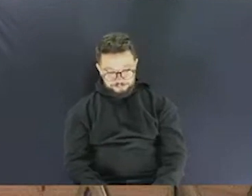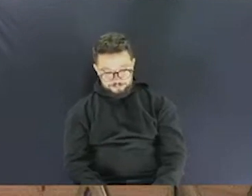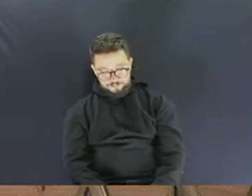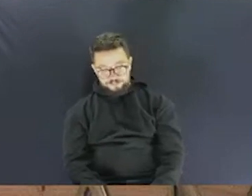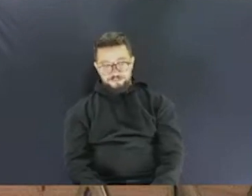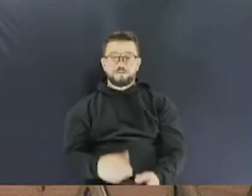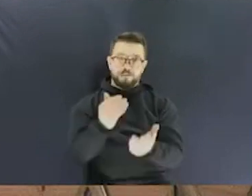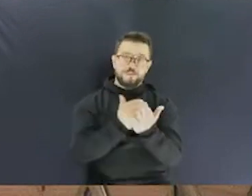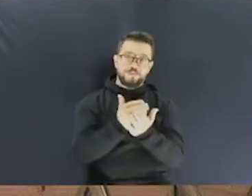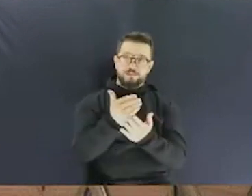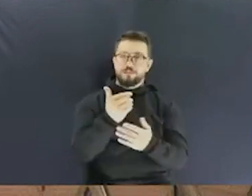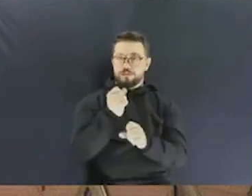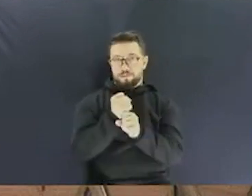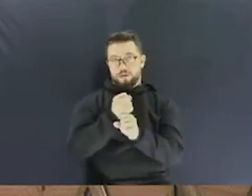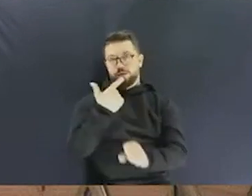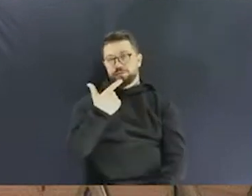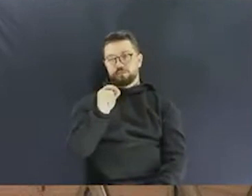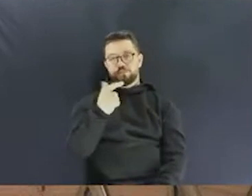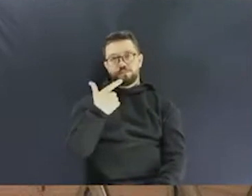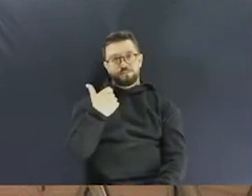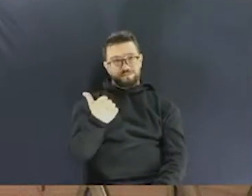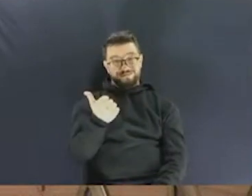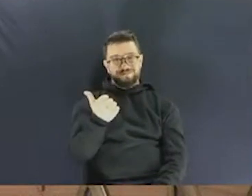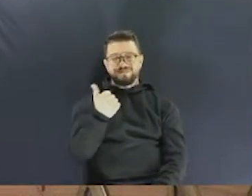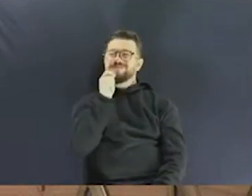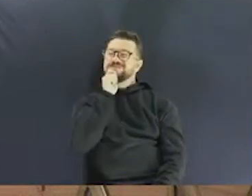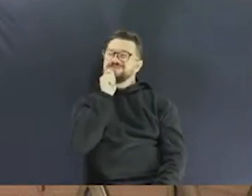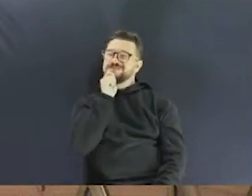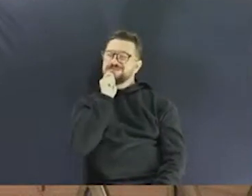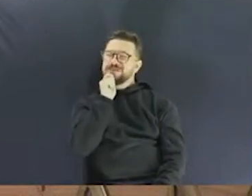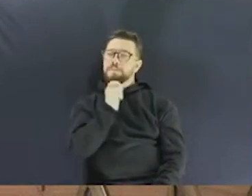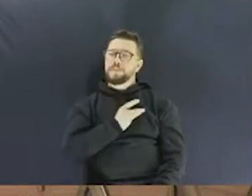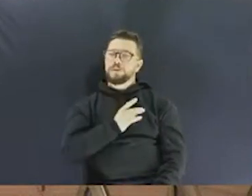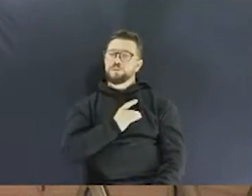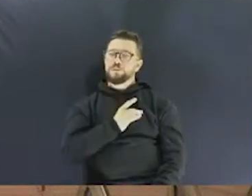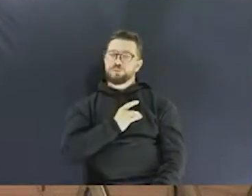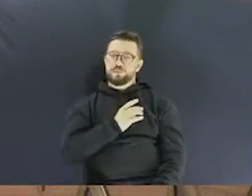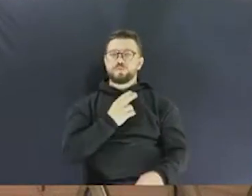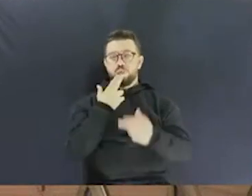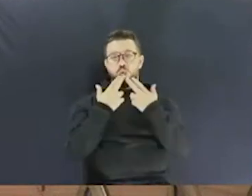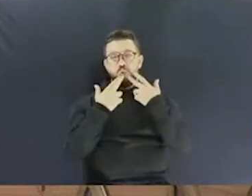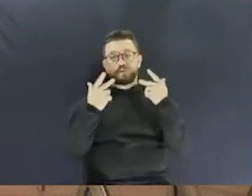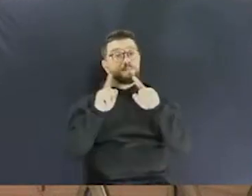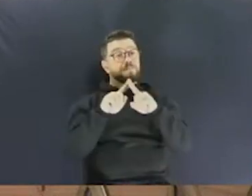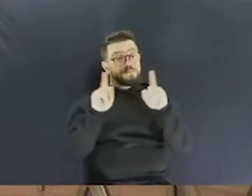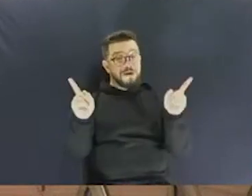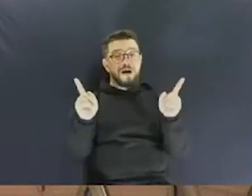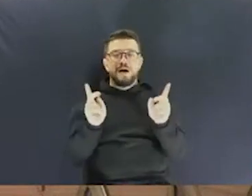com certo medo de colocar muito além e não conseguir cumprir, mas a gente foi muito bem nessas duas áreas.